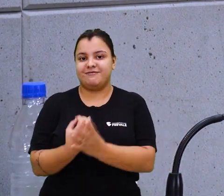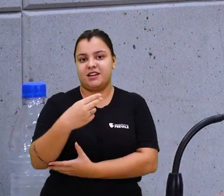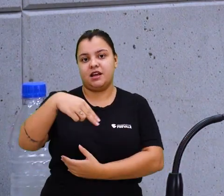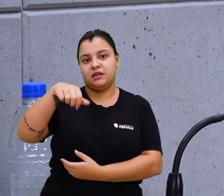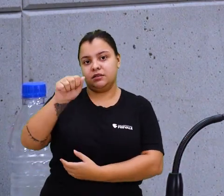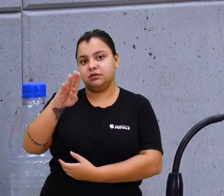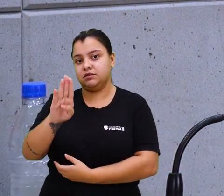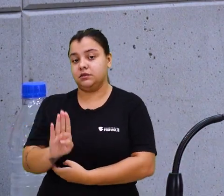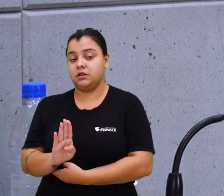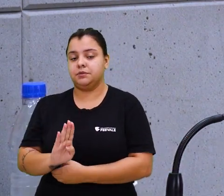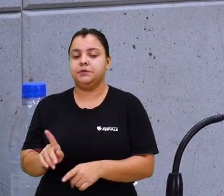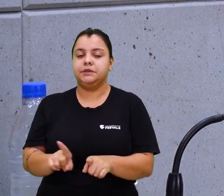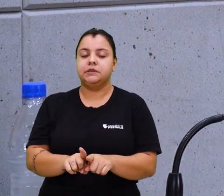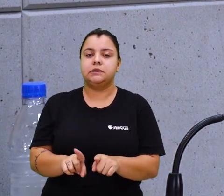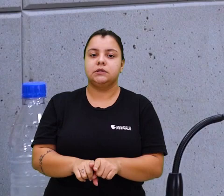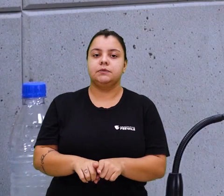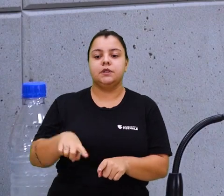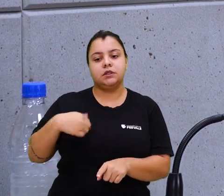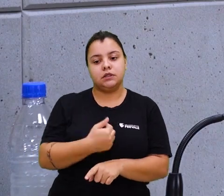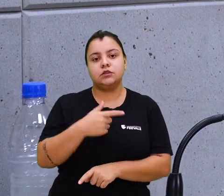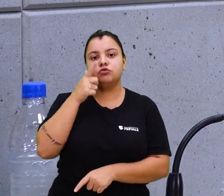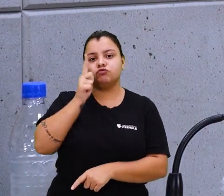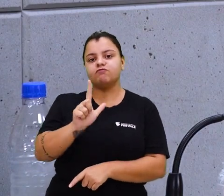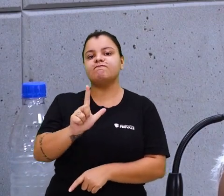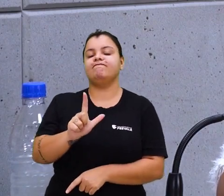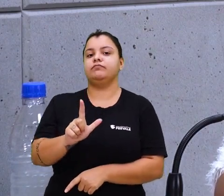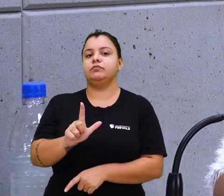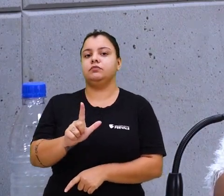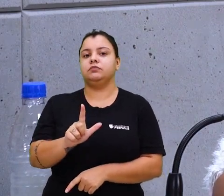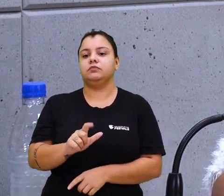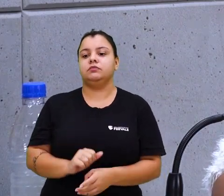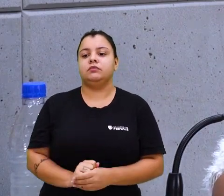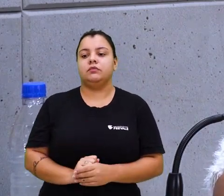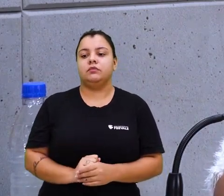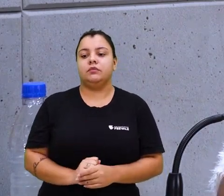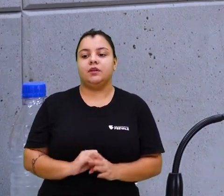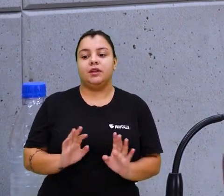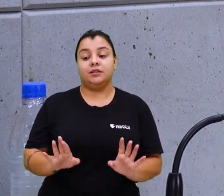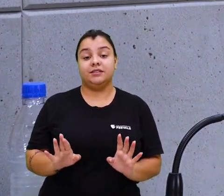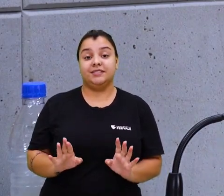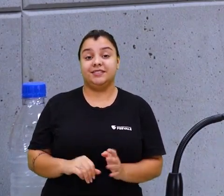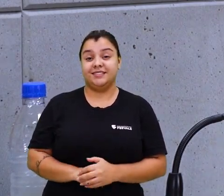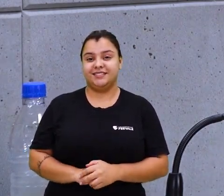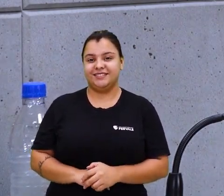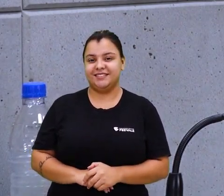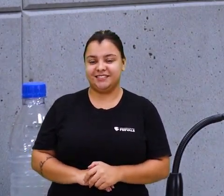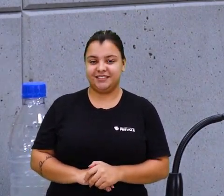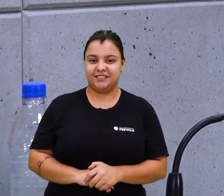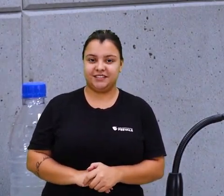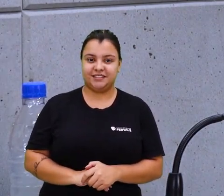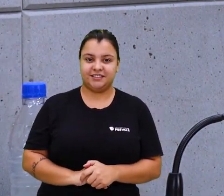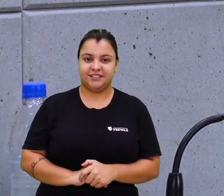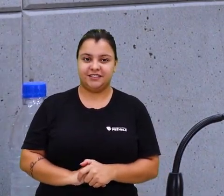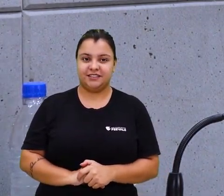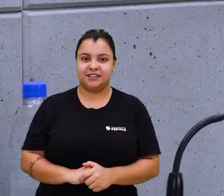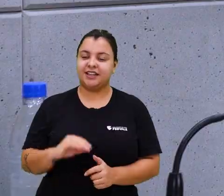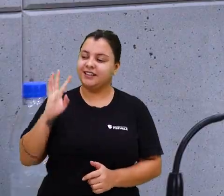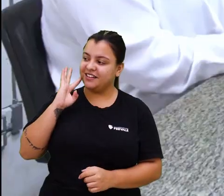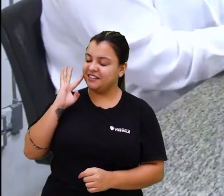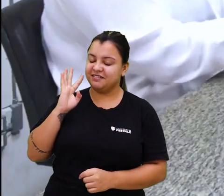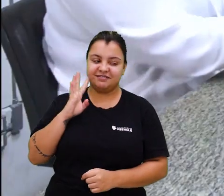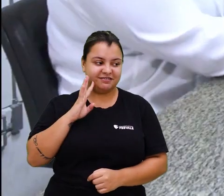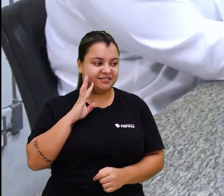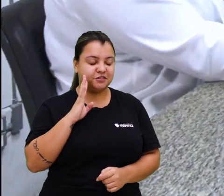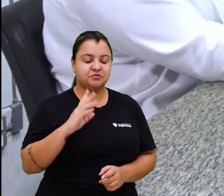e e aí a gente conseguiu assim né a forp que legal ISO Que